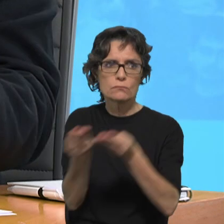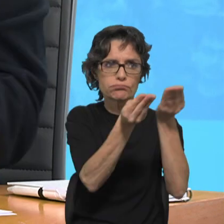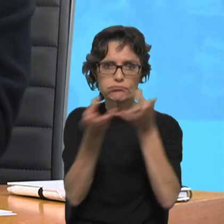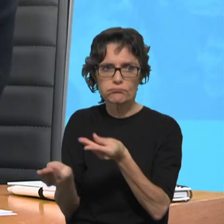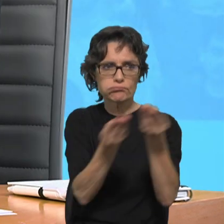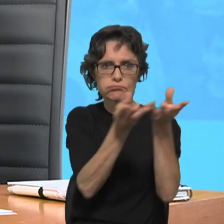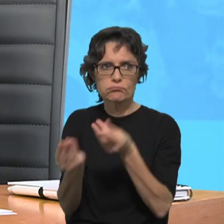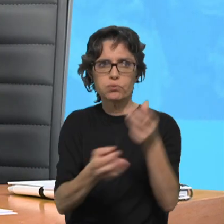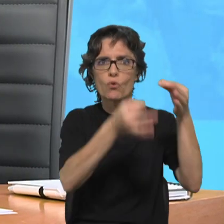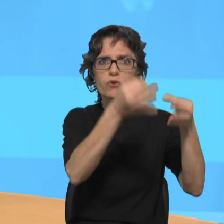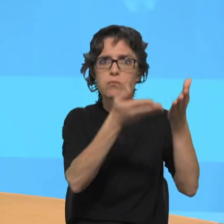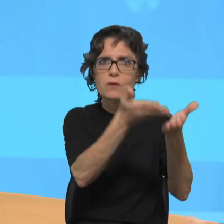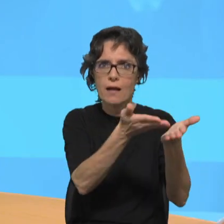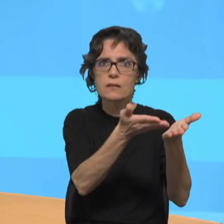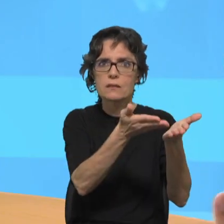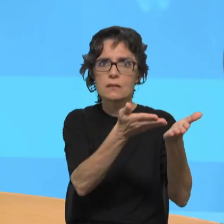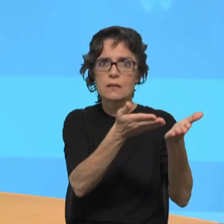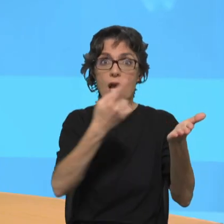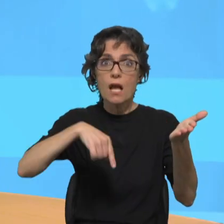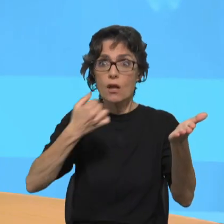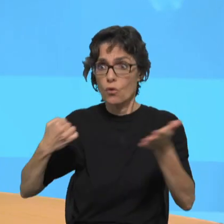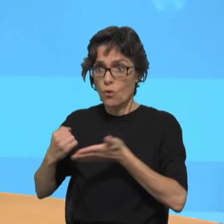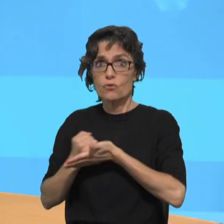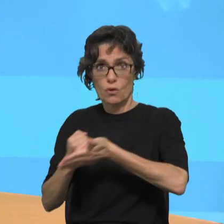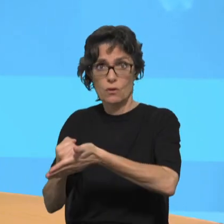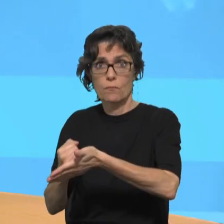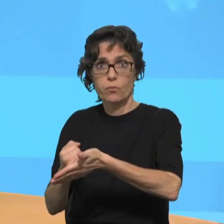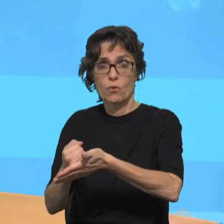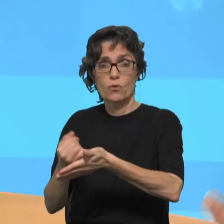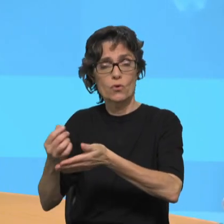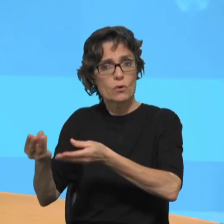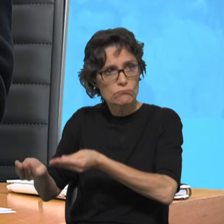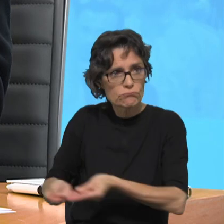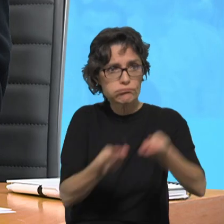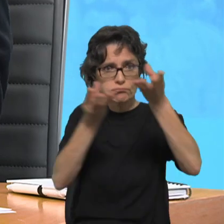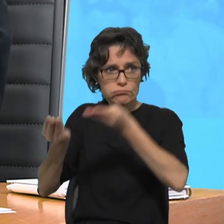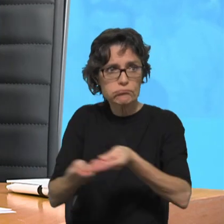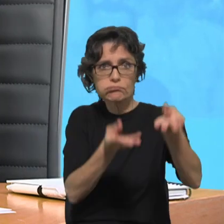para cá que temos ajudado, e o próprio Instituto de Apoio à Criança conseguiu já